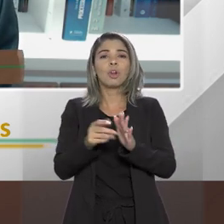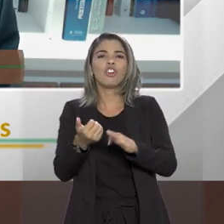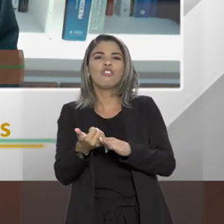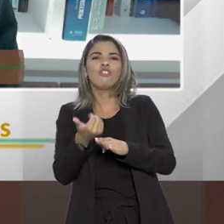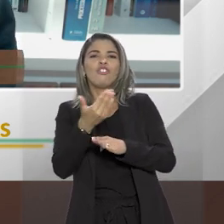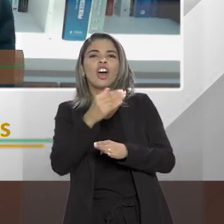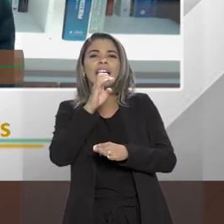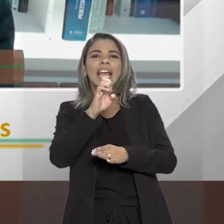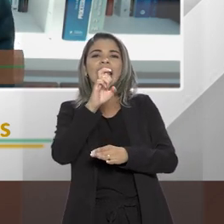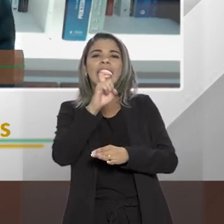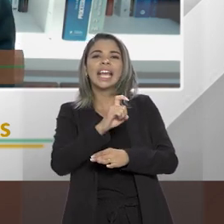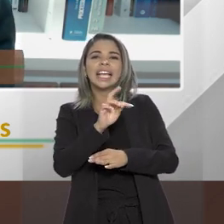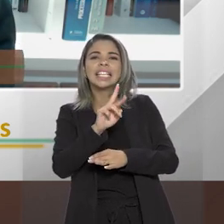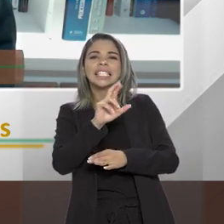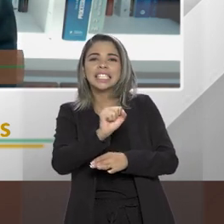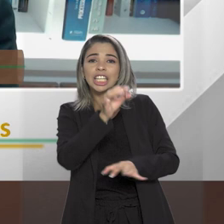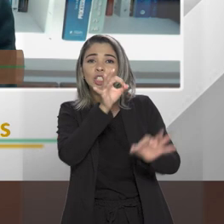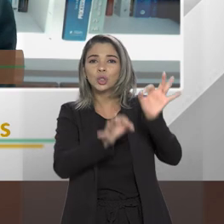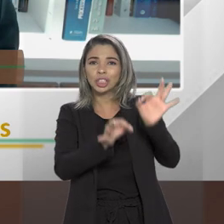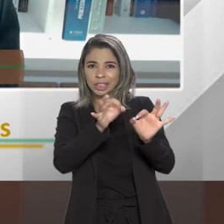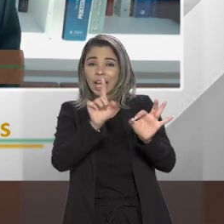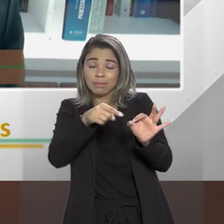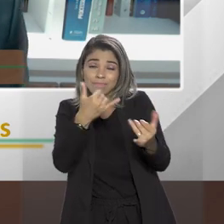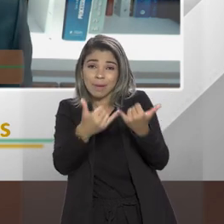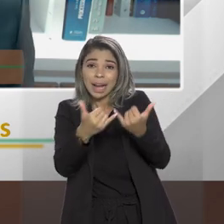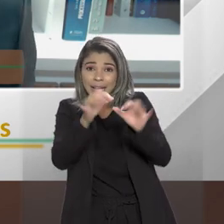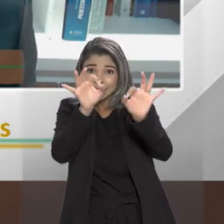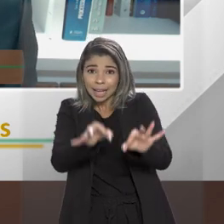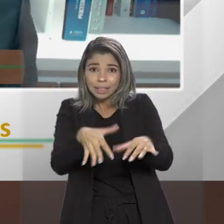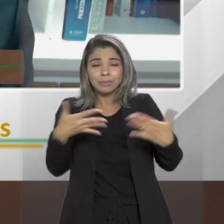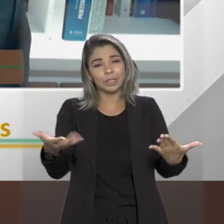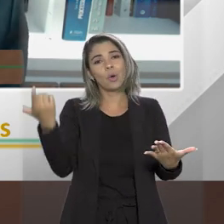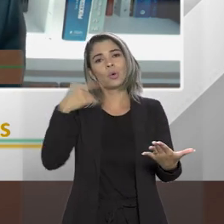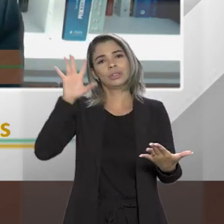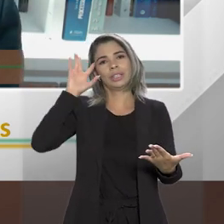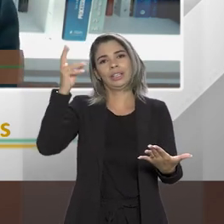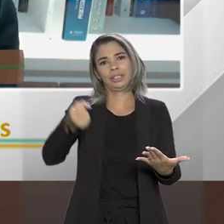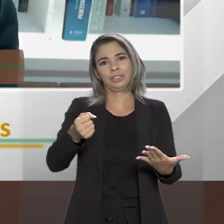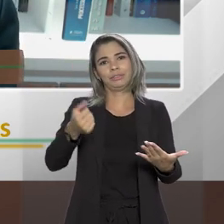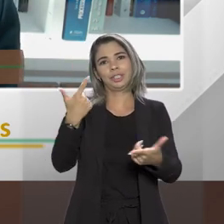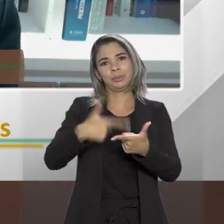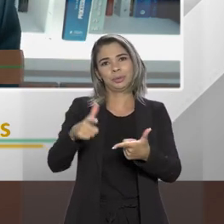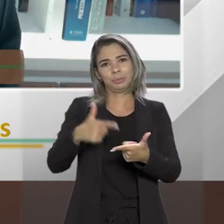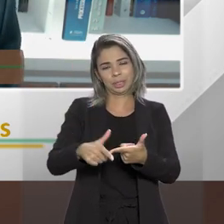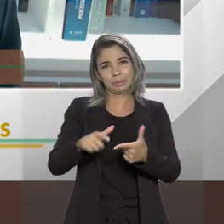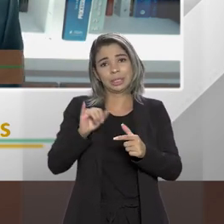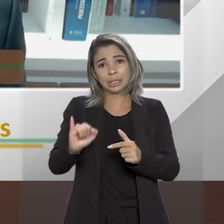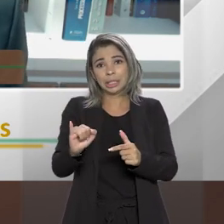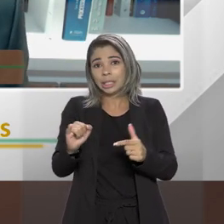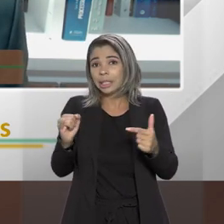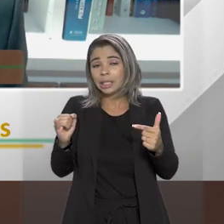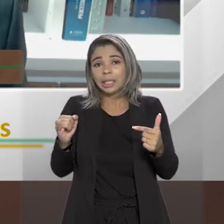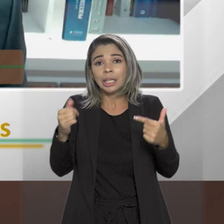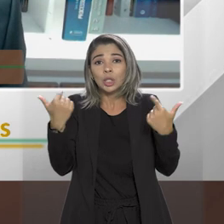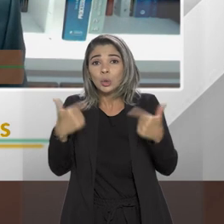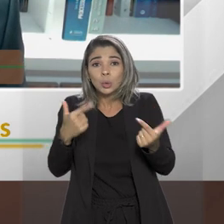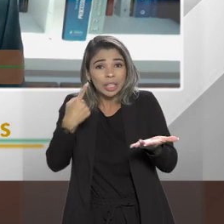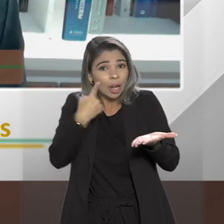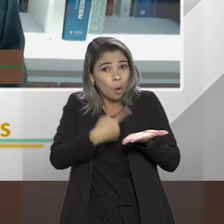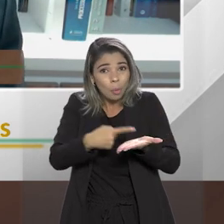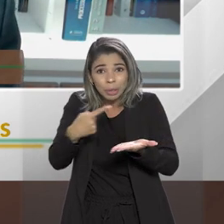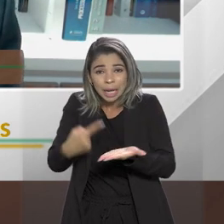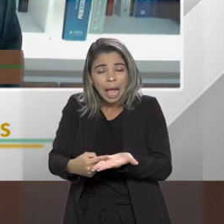extrajudicialização. Fora do Poder Judiciário, nós conseguimos resolver esse possível problema, que se não tivesse sido feita a negociação de